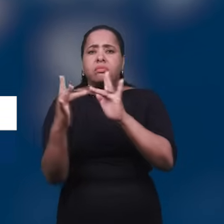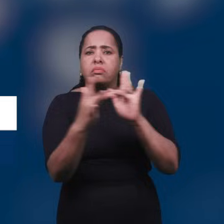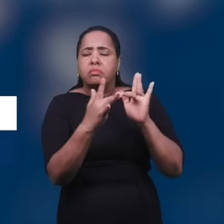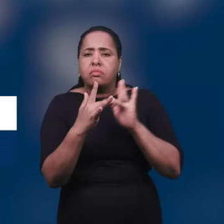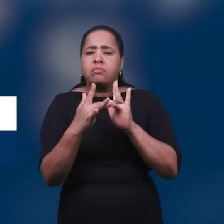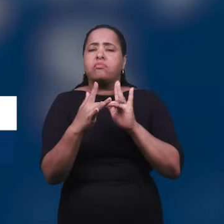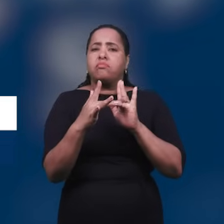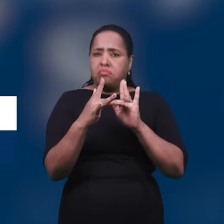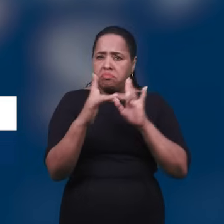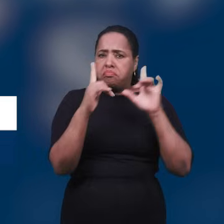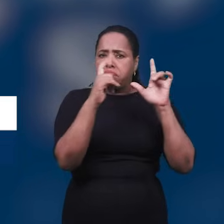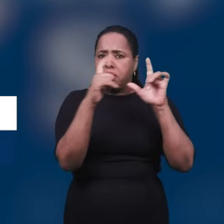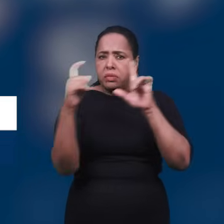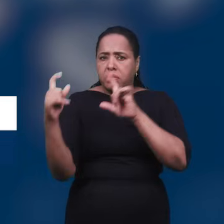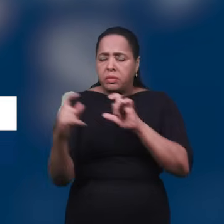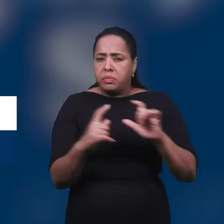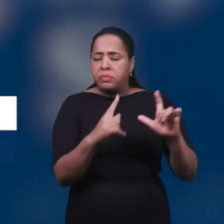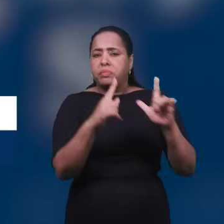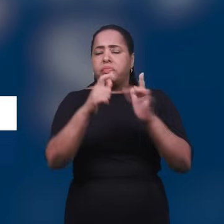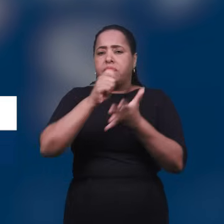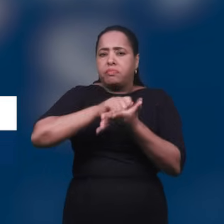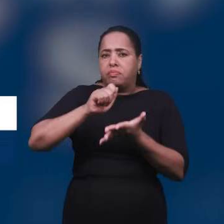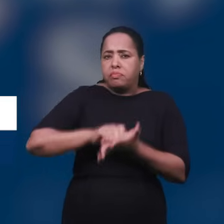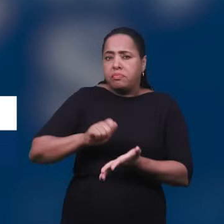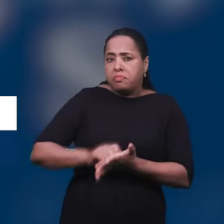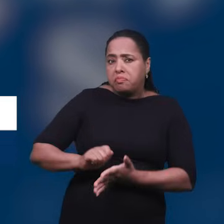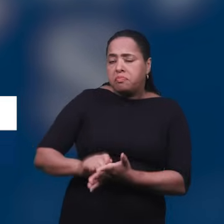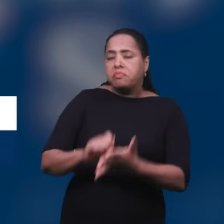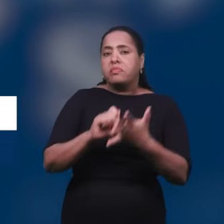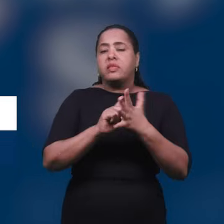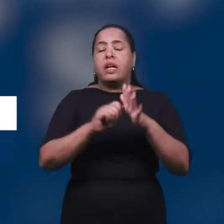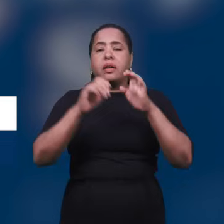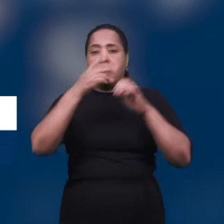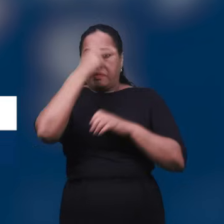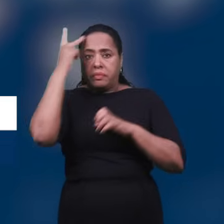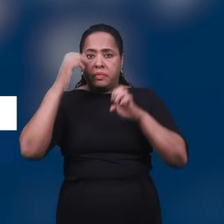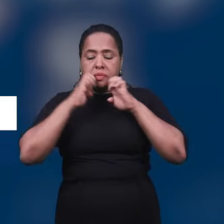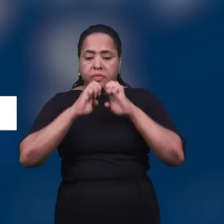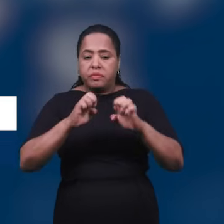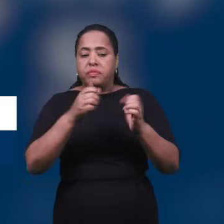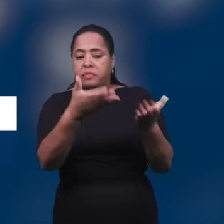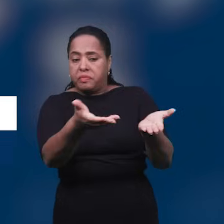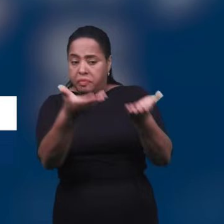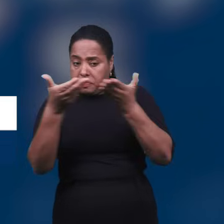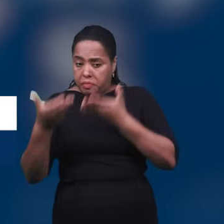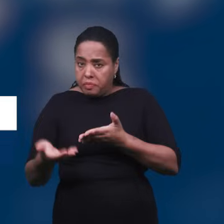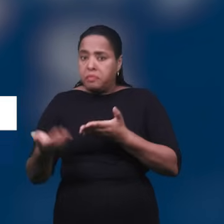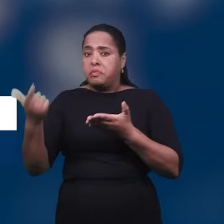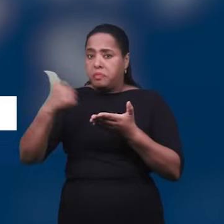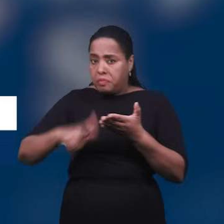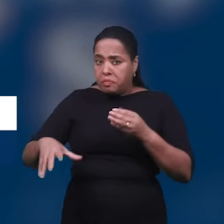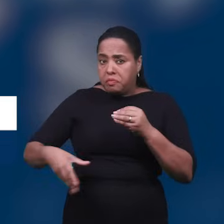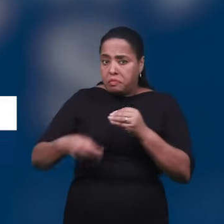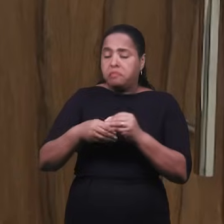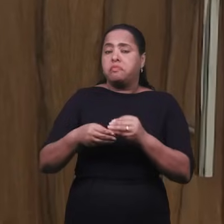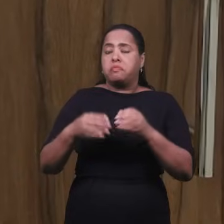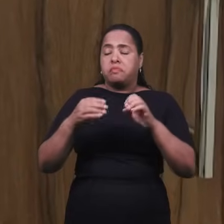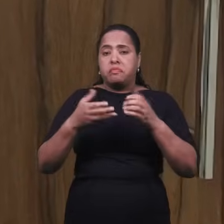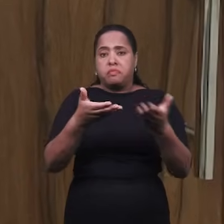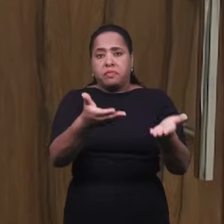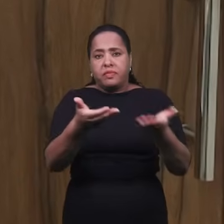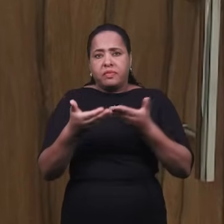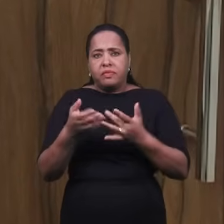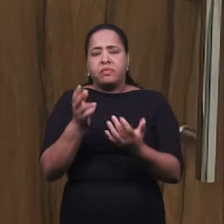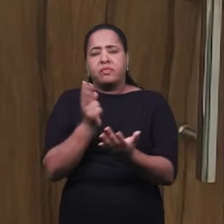muitos contatos foram registrados e no domingo esses evangelizados foram contatados para reforçar o convite